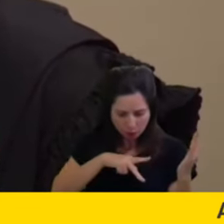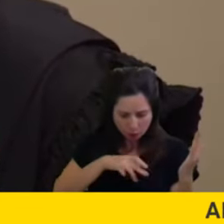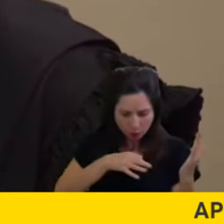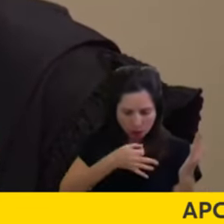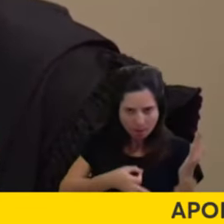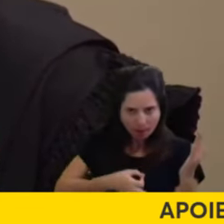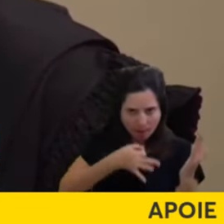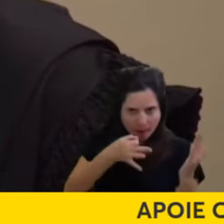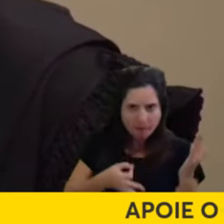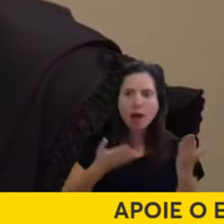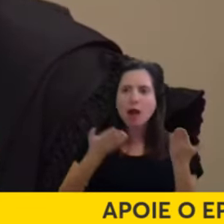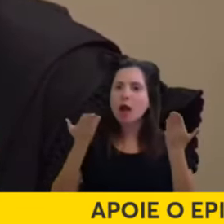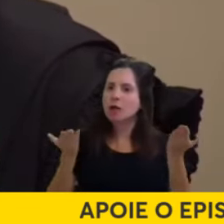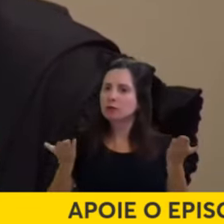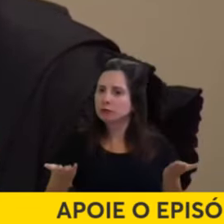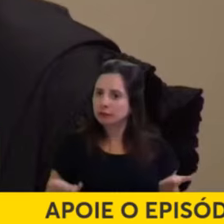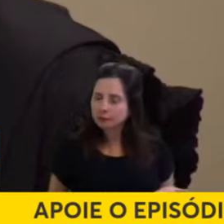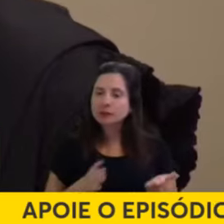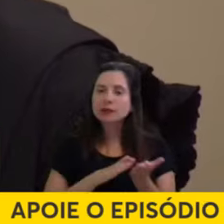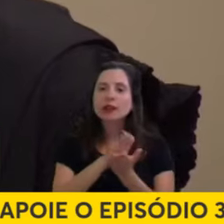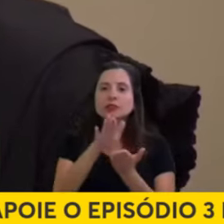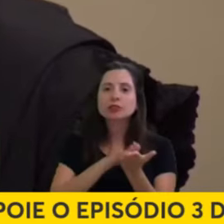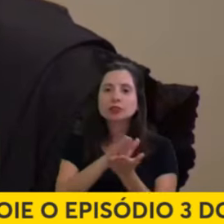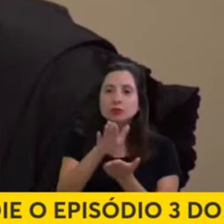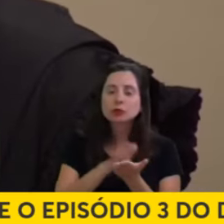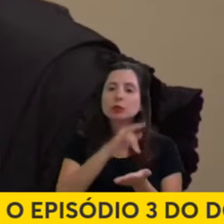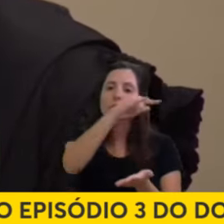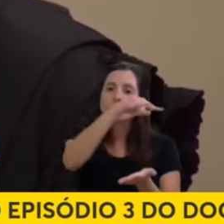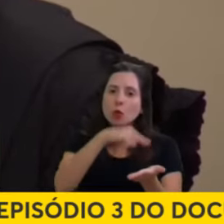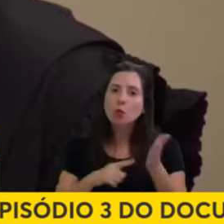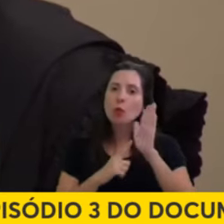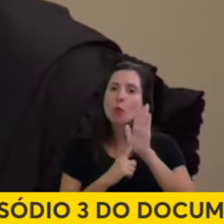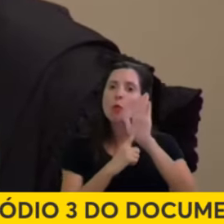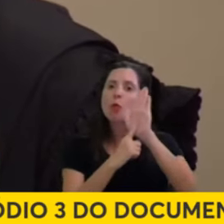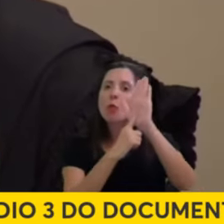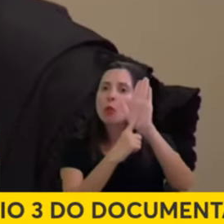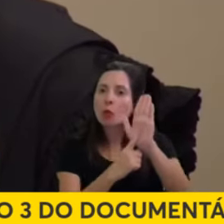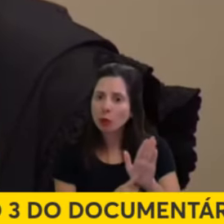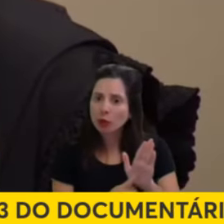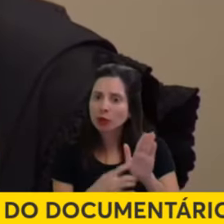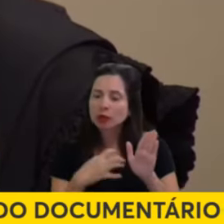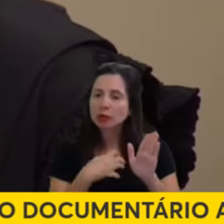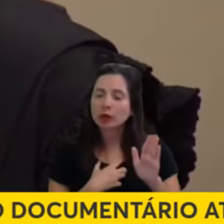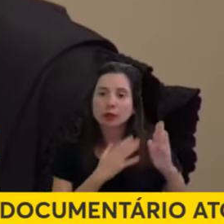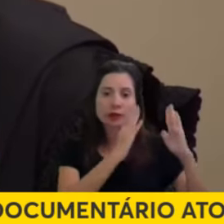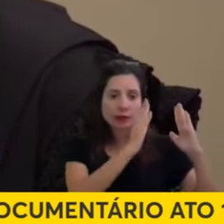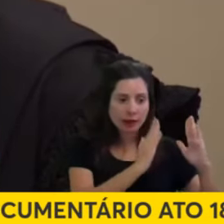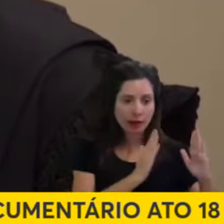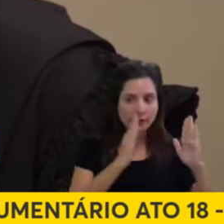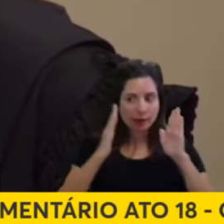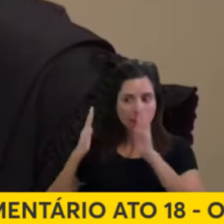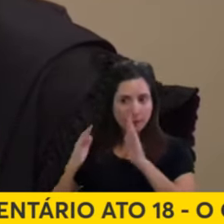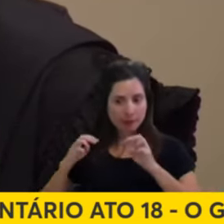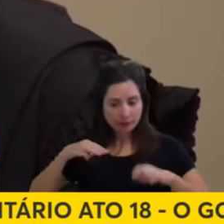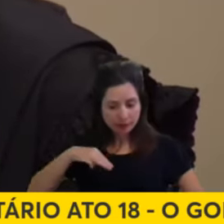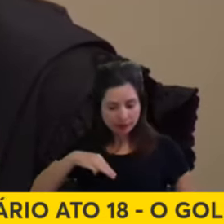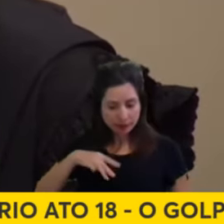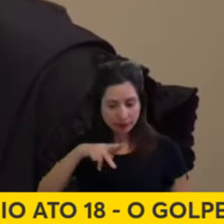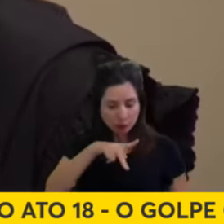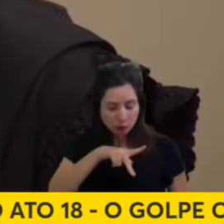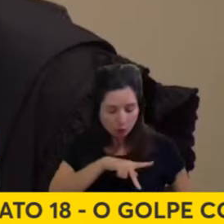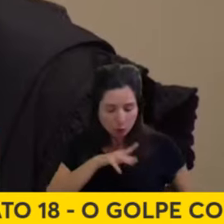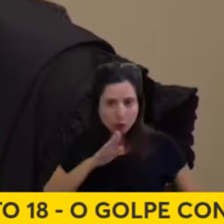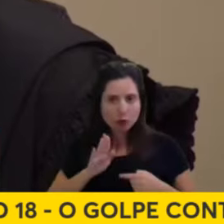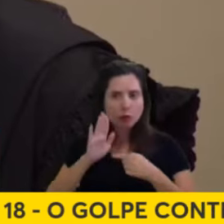o debate sobre a natureza das despesas indicadas pelos documentos apresentados de modo que cada parte e o Ministério Público apresentam diferentes valores que